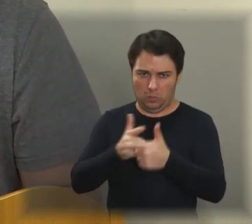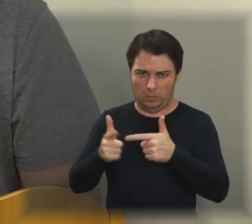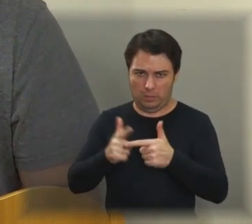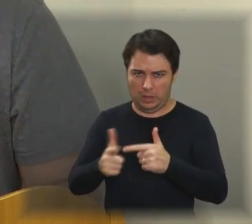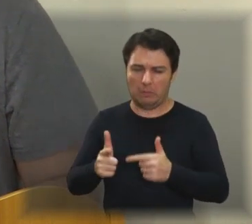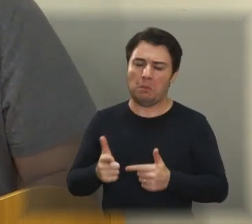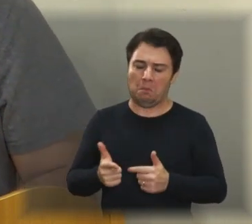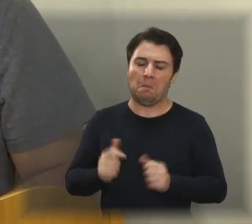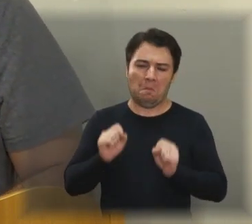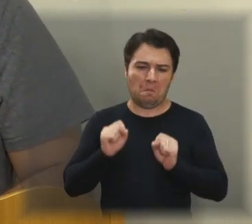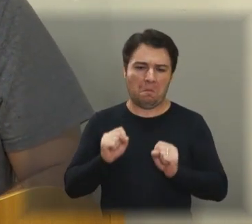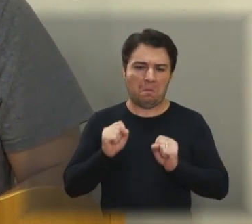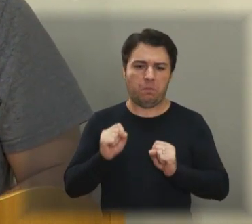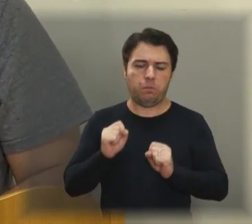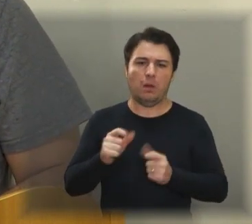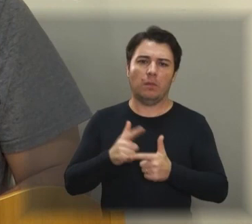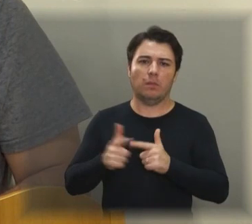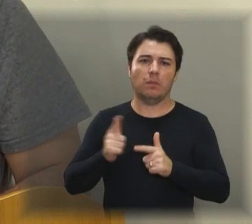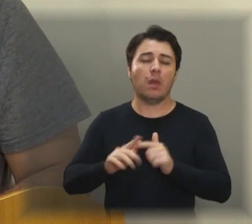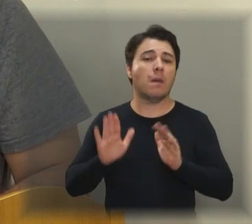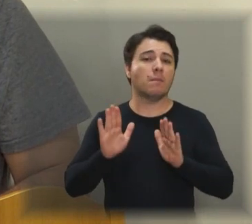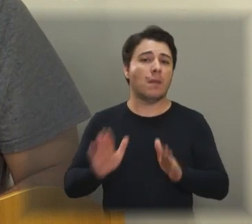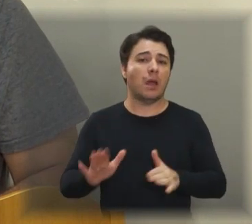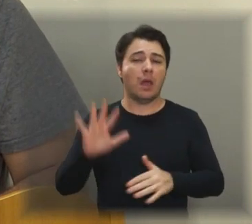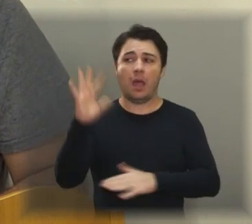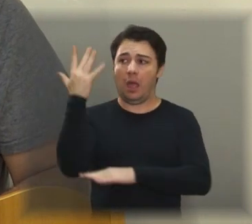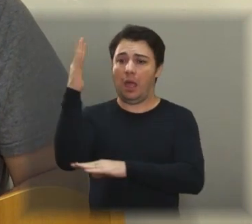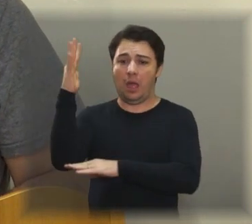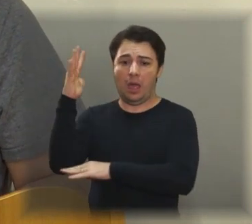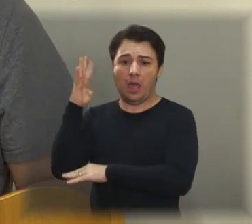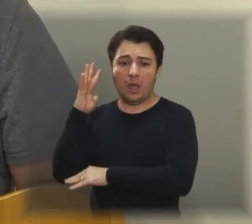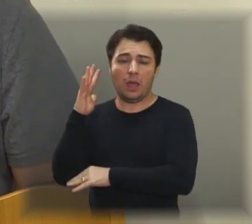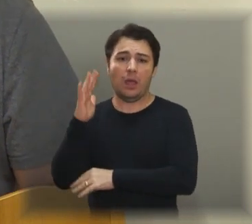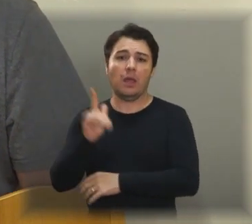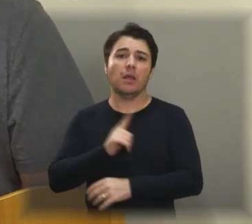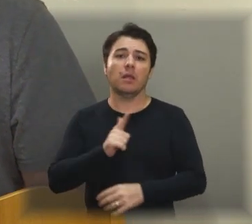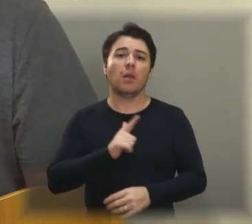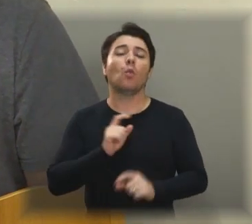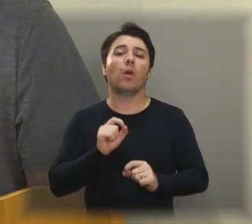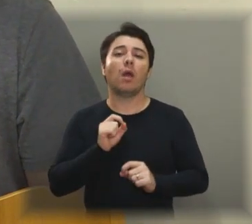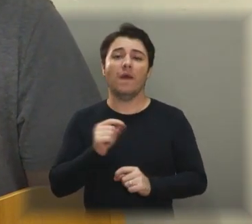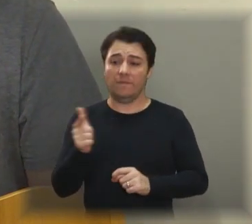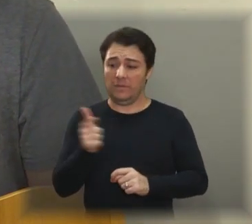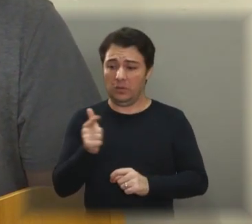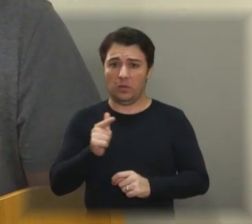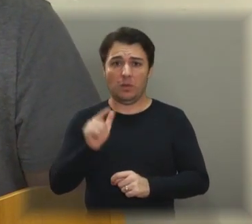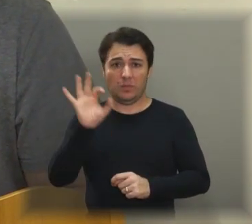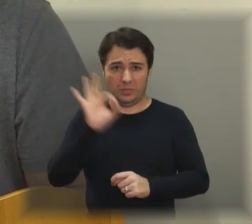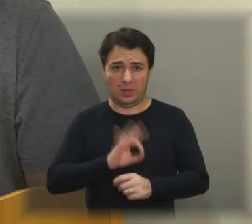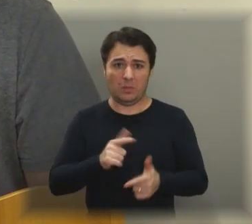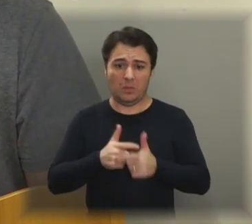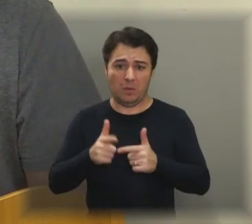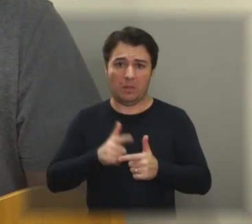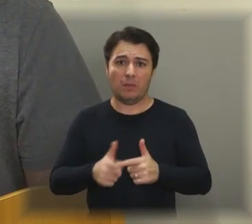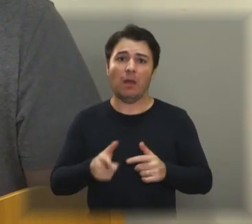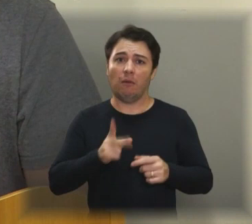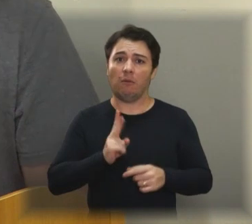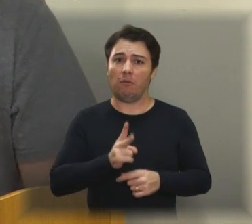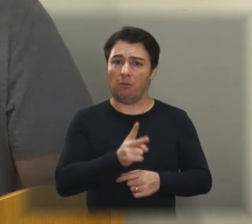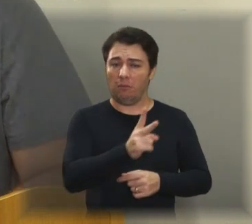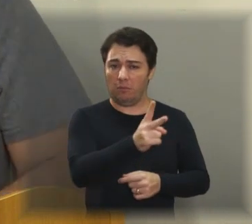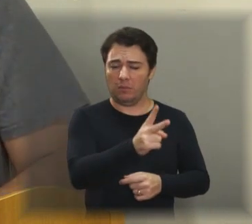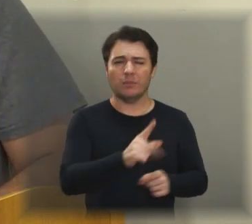causa né só mas a gente resolveu o problema das Árvores hoje aí dá fica 22 por cento dos problemas de desligamento nativo